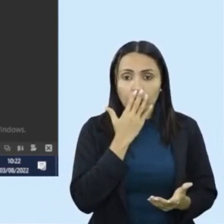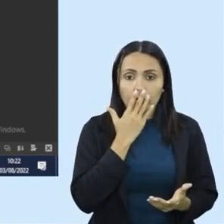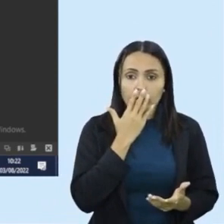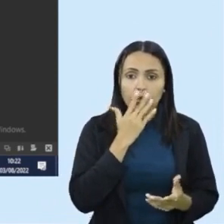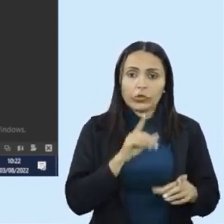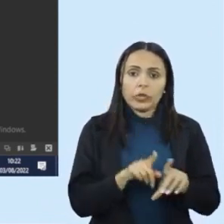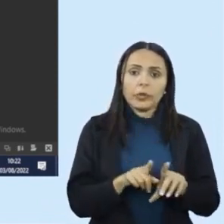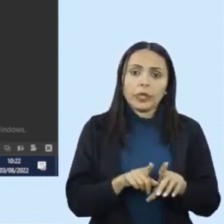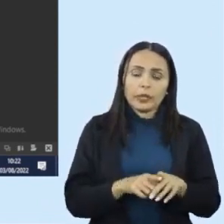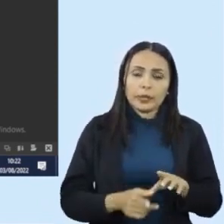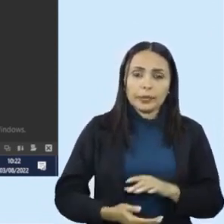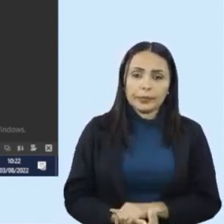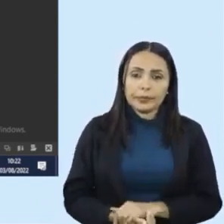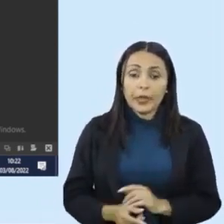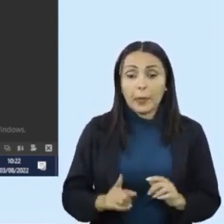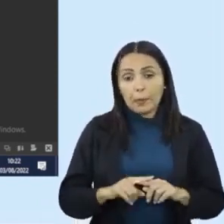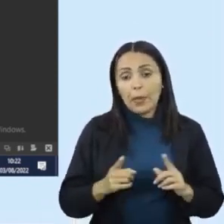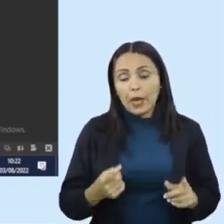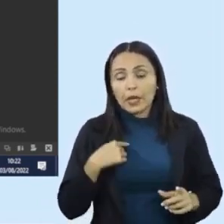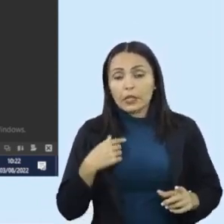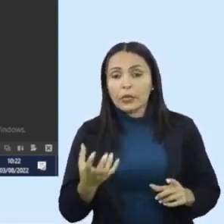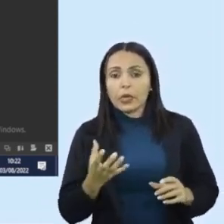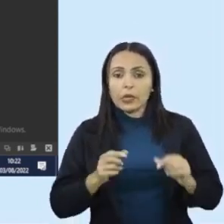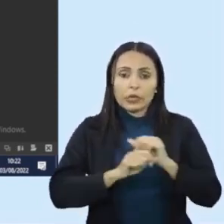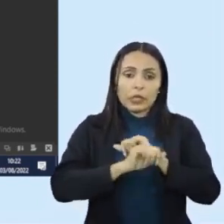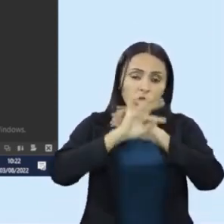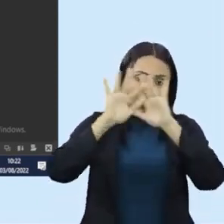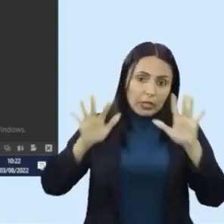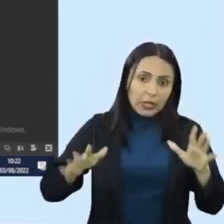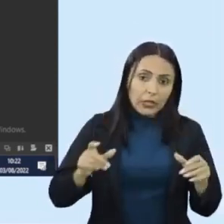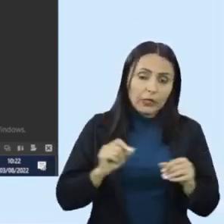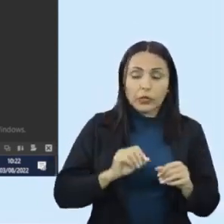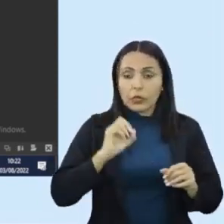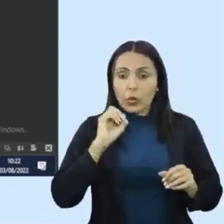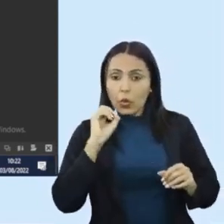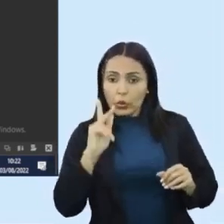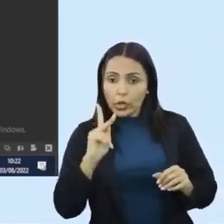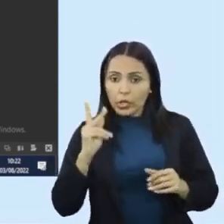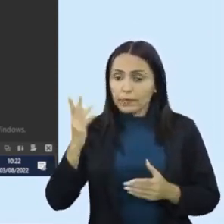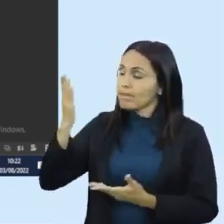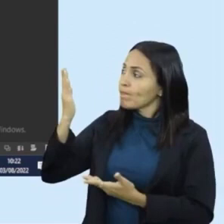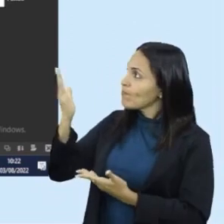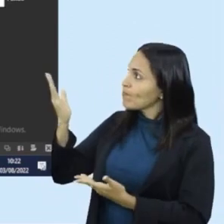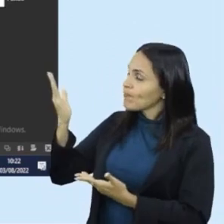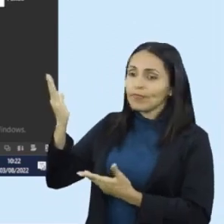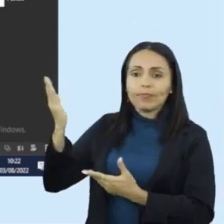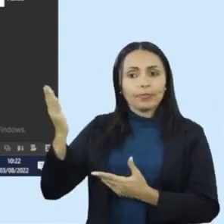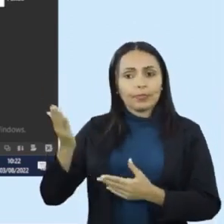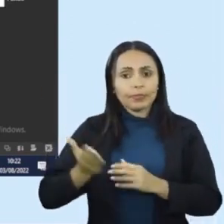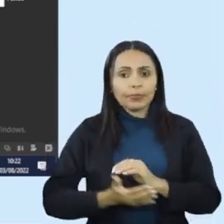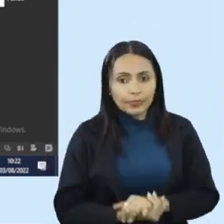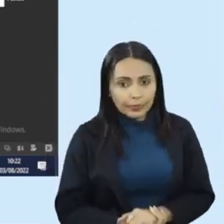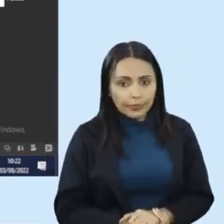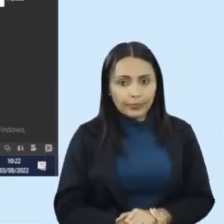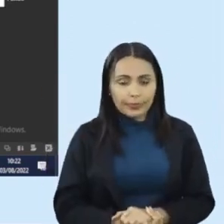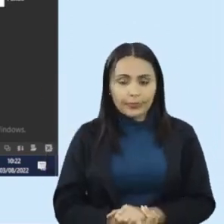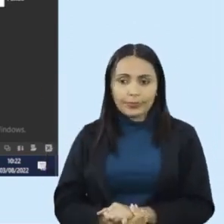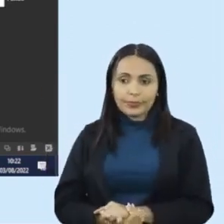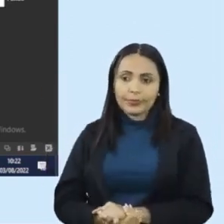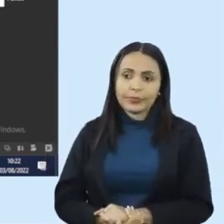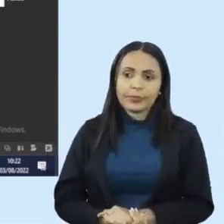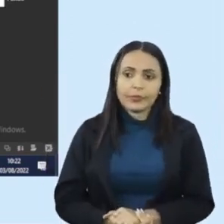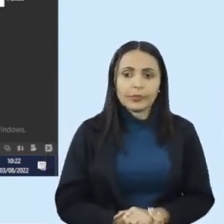textura, mas vou deixar em transparência. Feito isso, ok. Foi criada a nossa